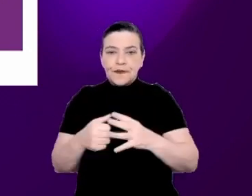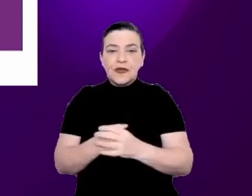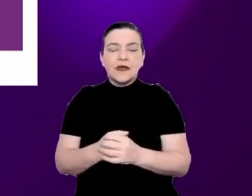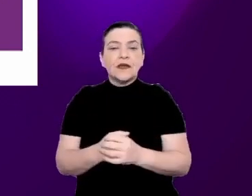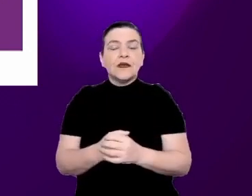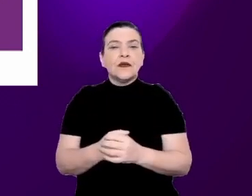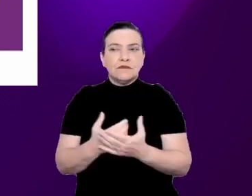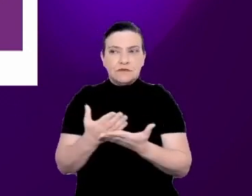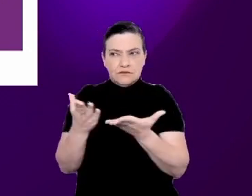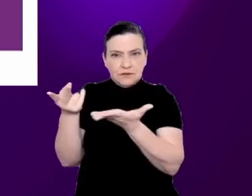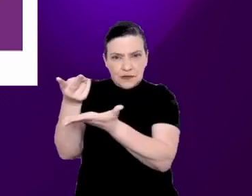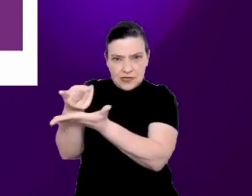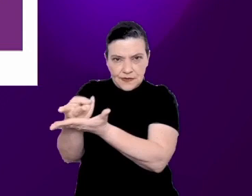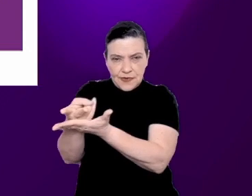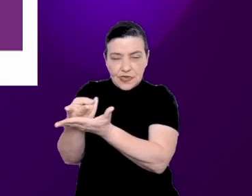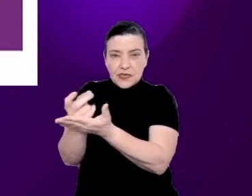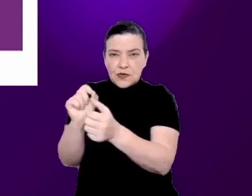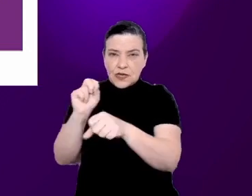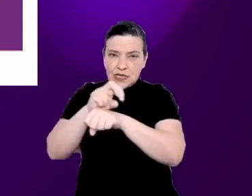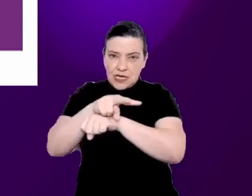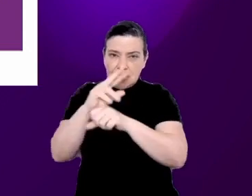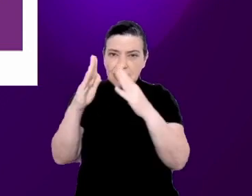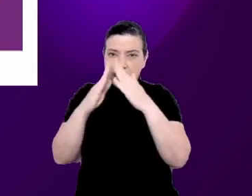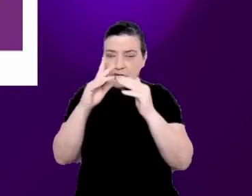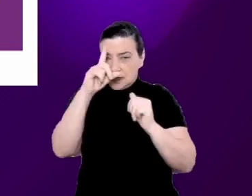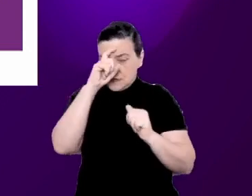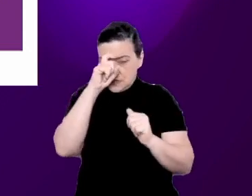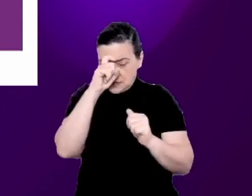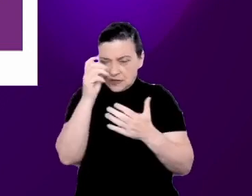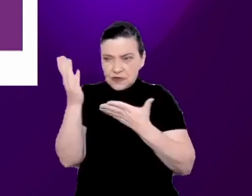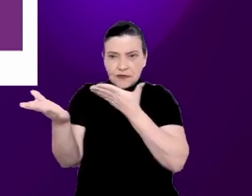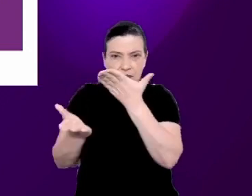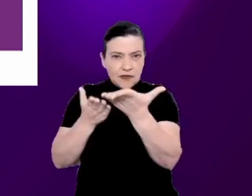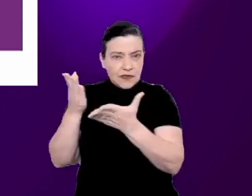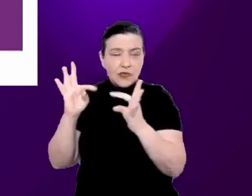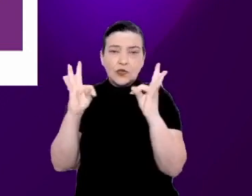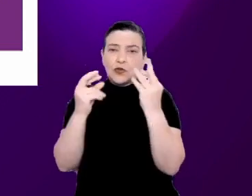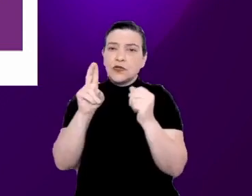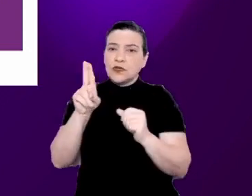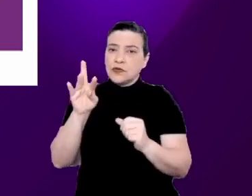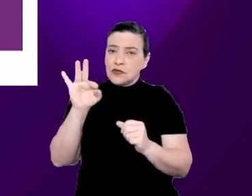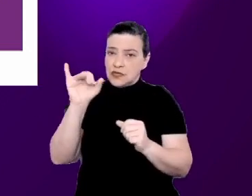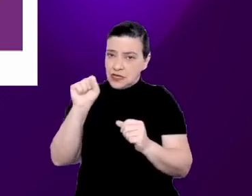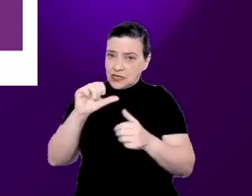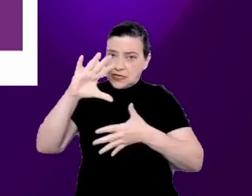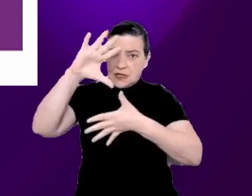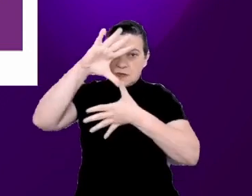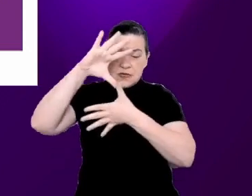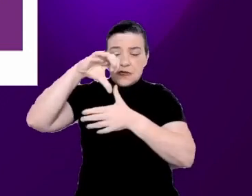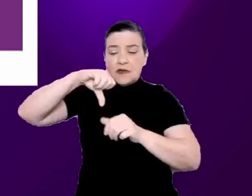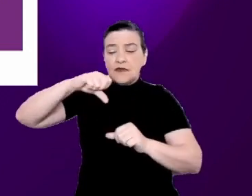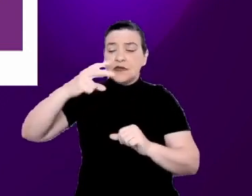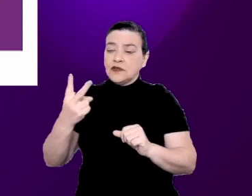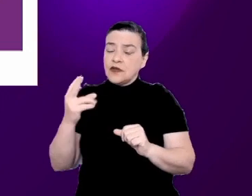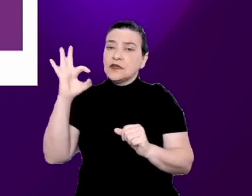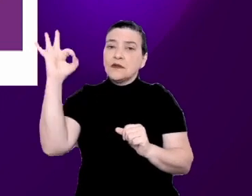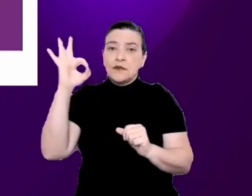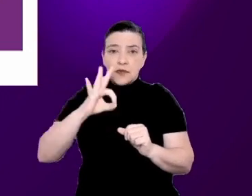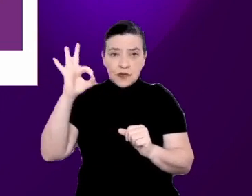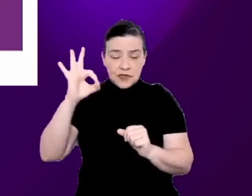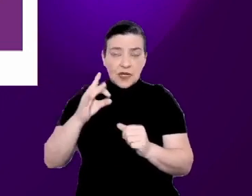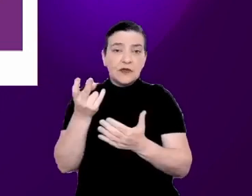nossos pacientes que internam nas nossas unidades de terapia intensiva, aqui todas as UTIs Américas, adulto, 92% dos nossos